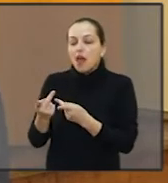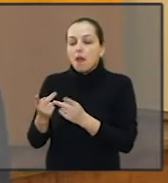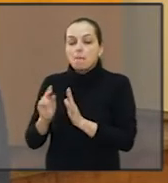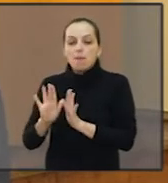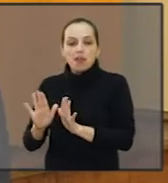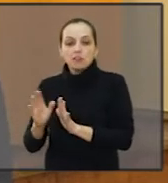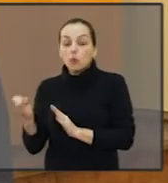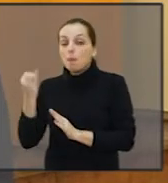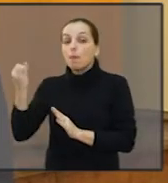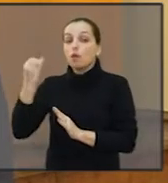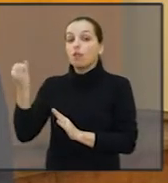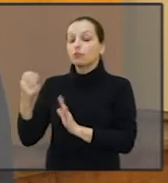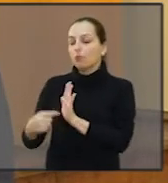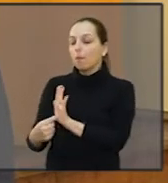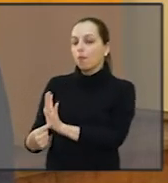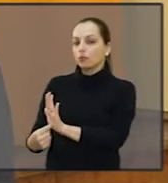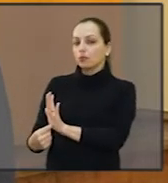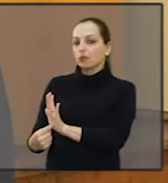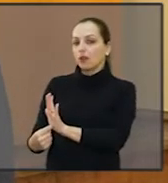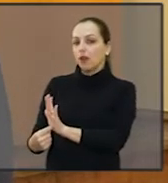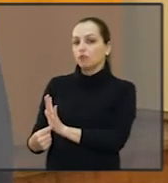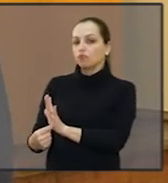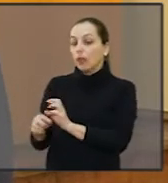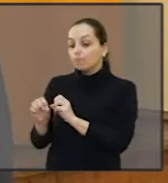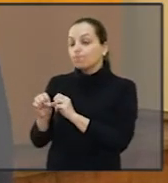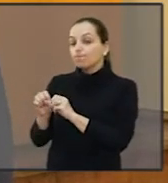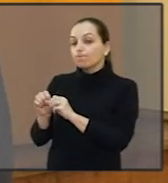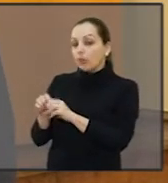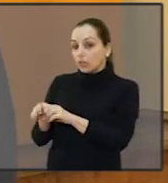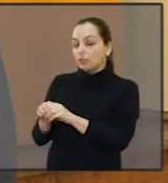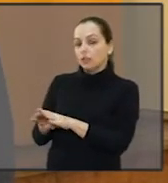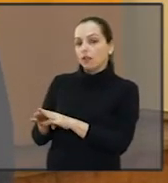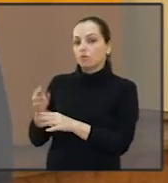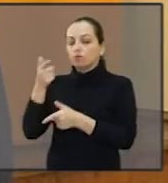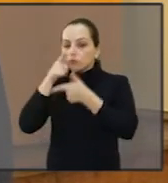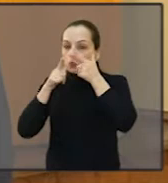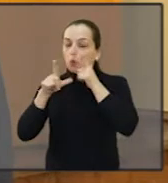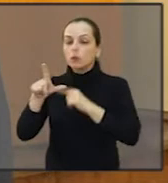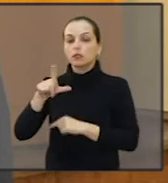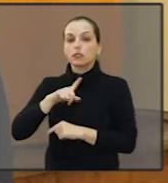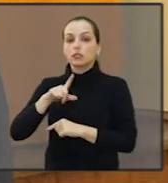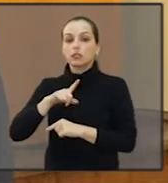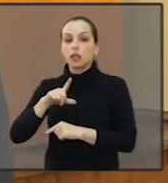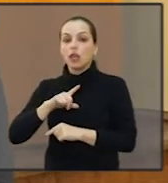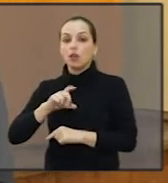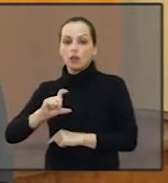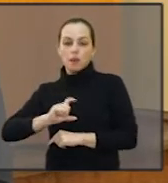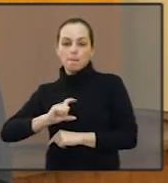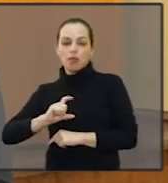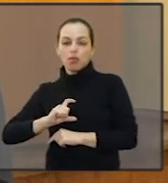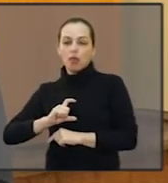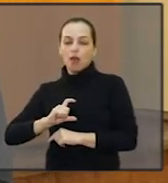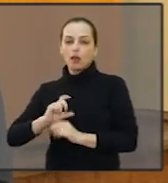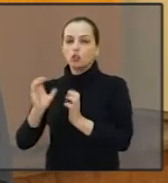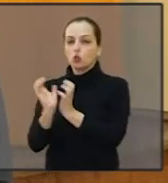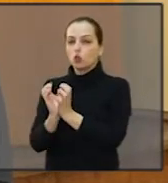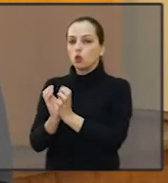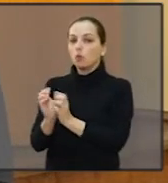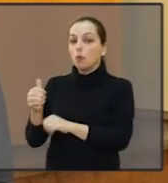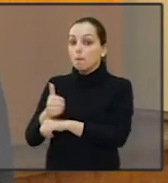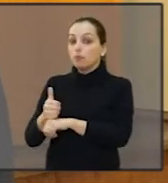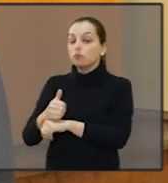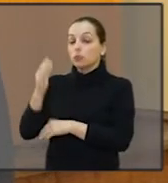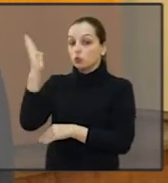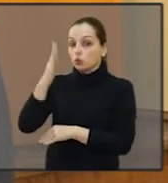é muito mais importante. Então, eu falo que nessas conquistas aqui que a gente teve, na seleção, elas deram um exemplo para